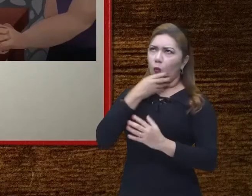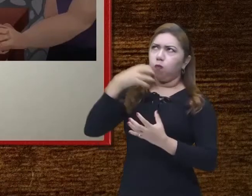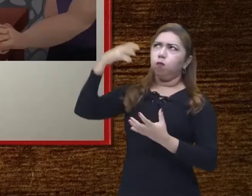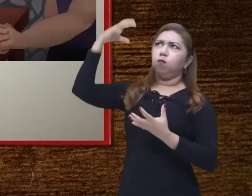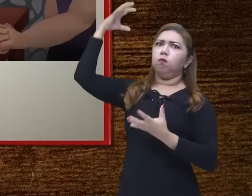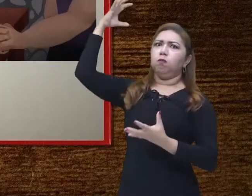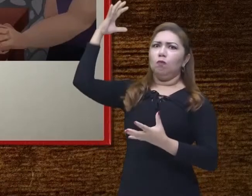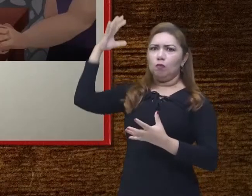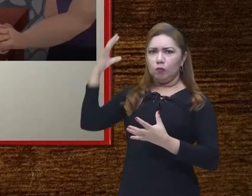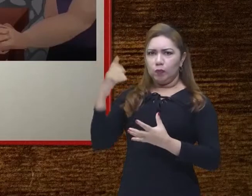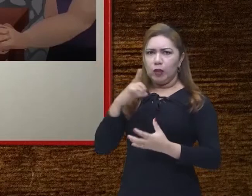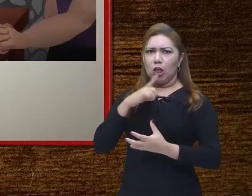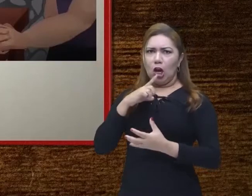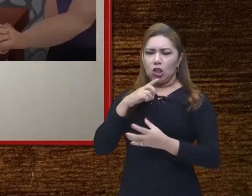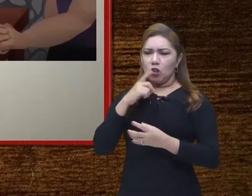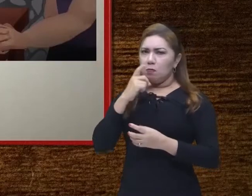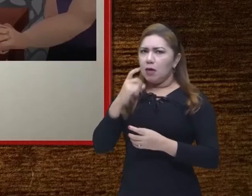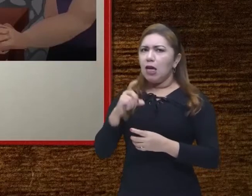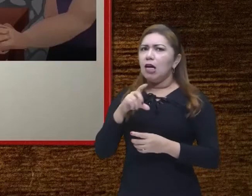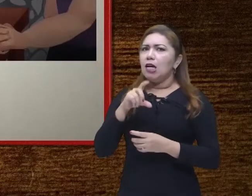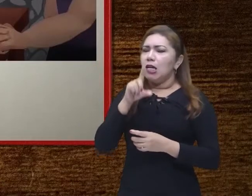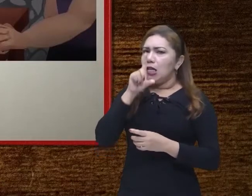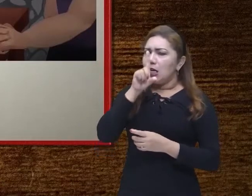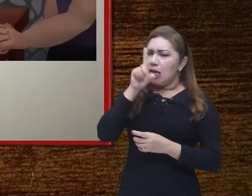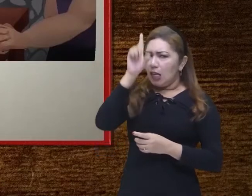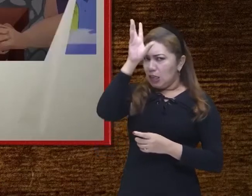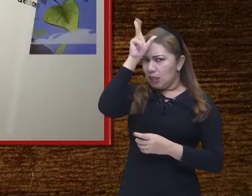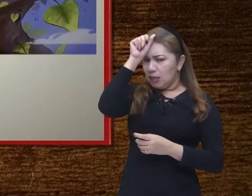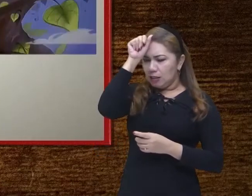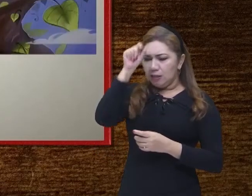uma galinha que pusesse ovos de ouro.